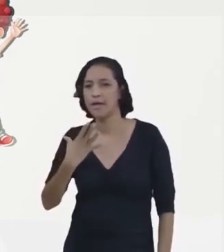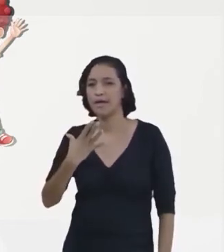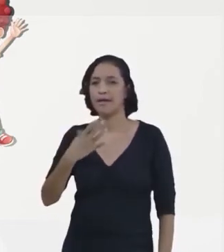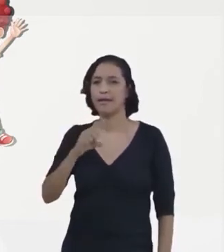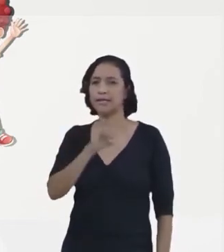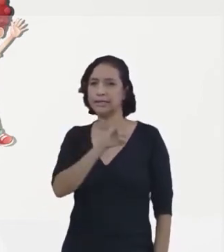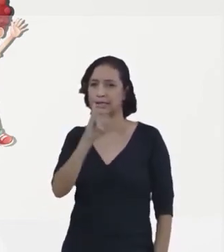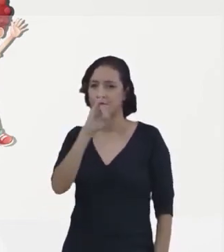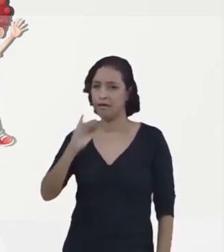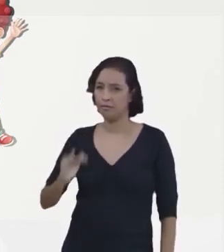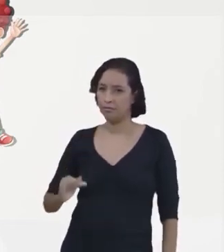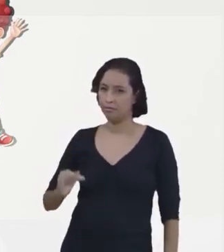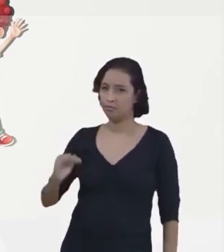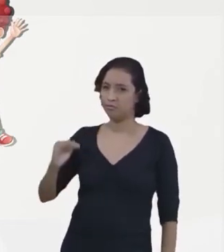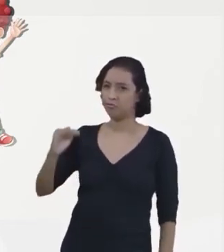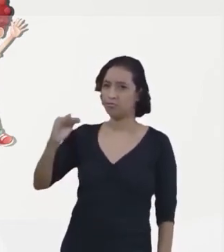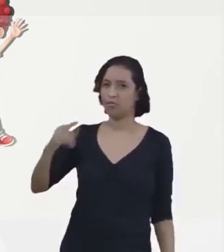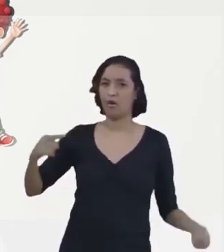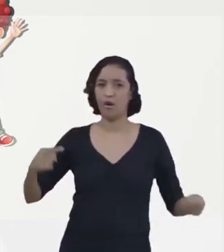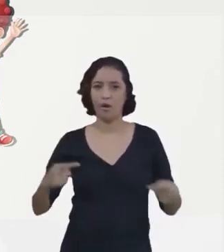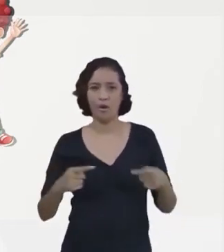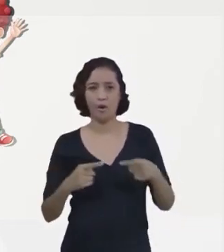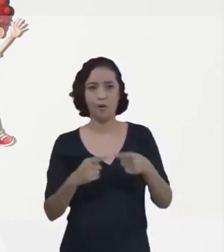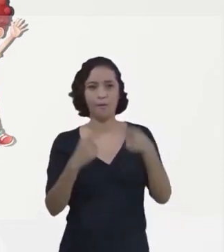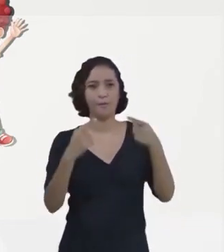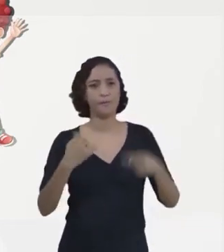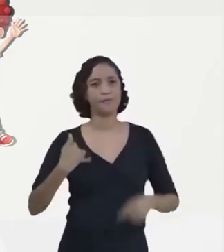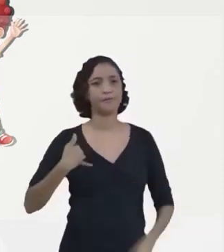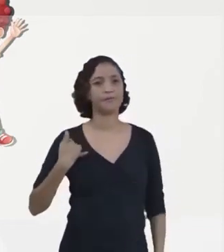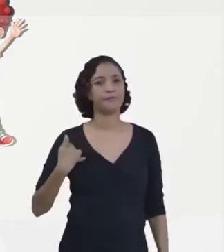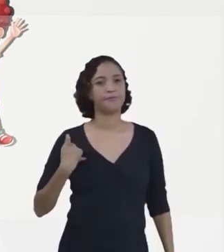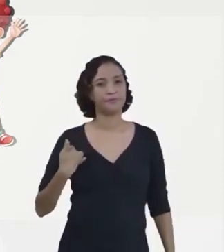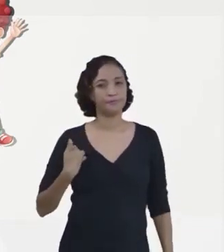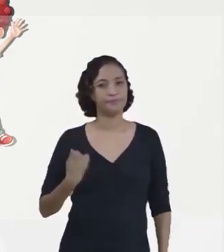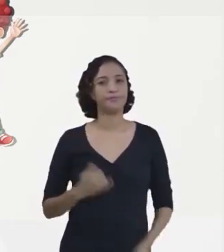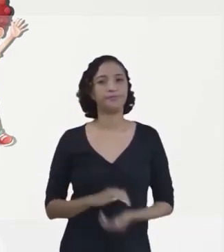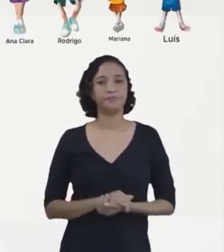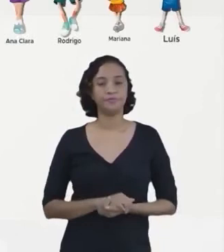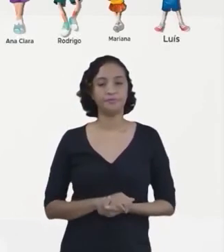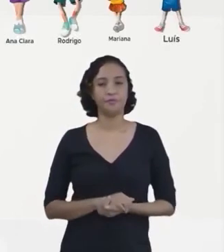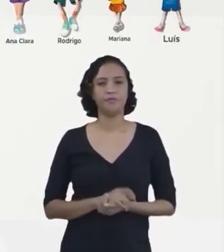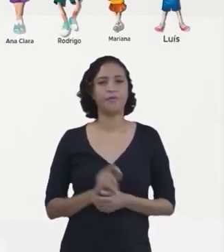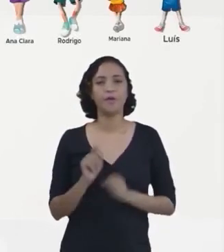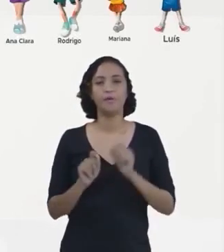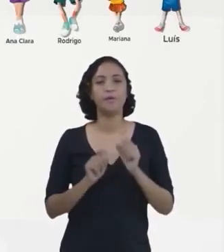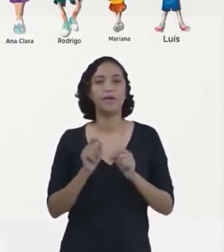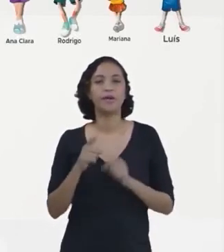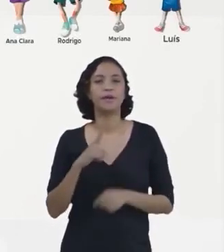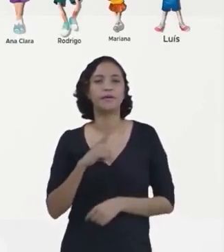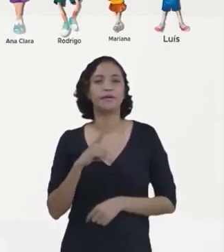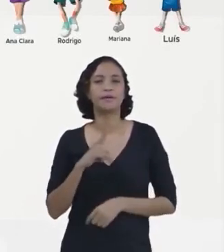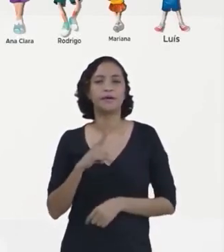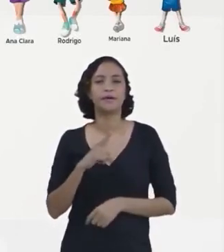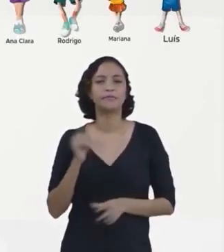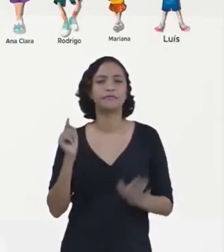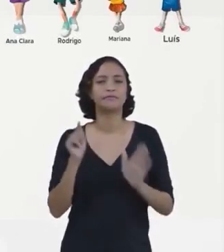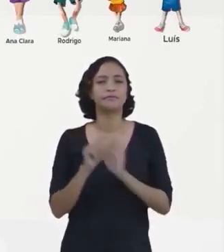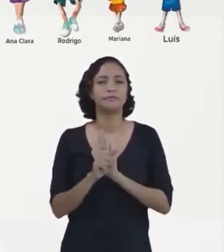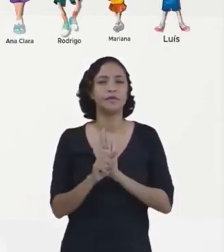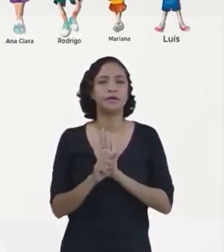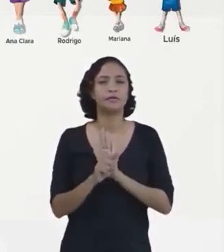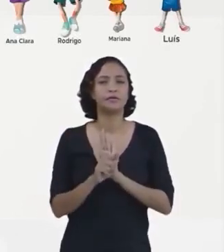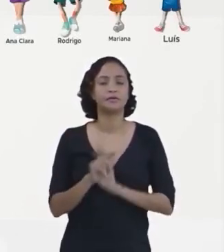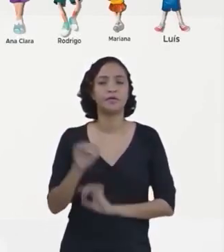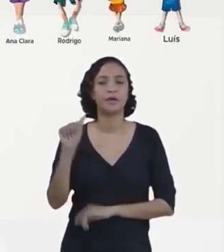idade correta que estava cada um. Então, vamos lá. O que nós temos aqui que nós podemos observar?